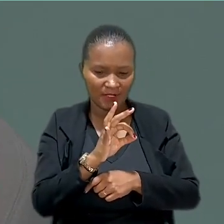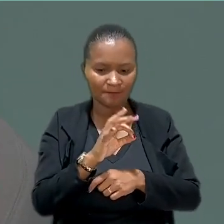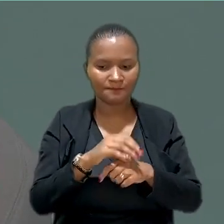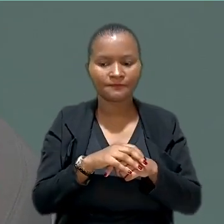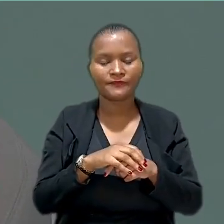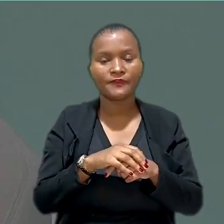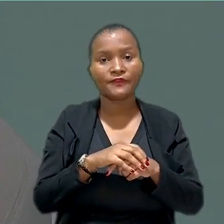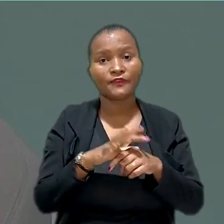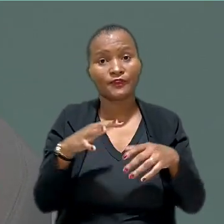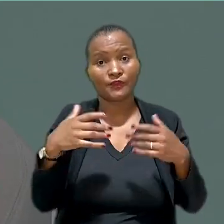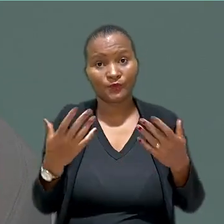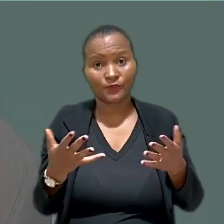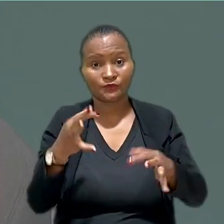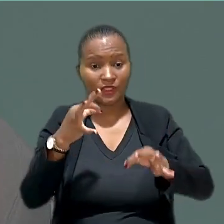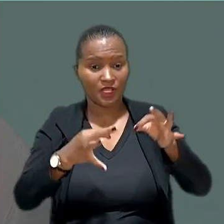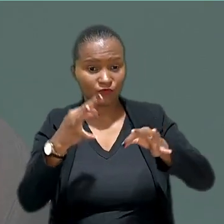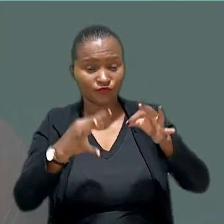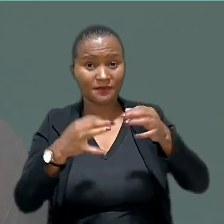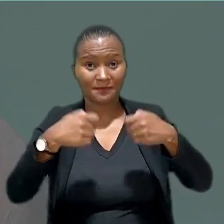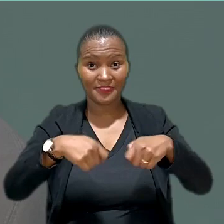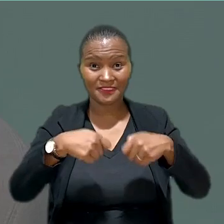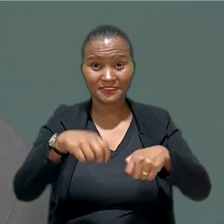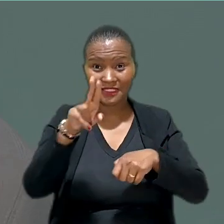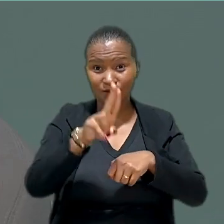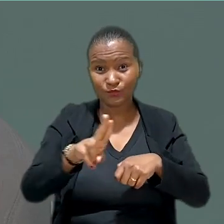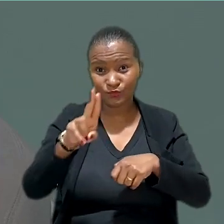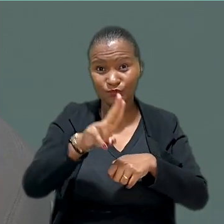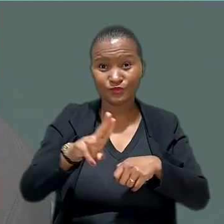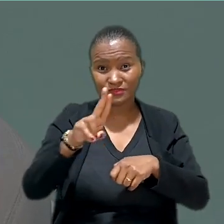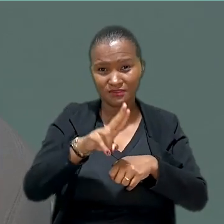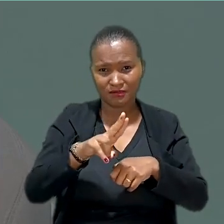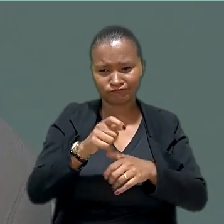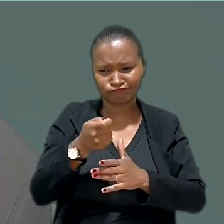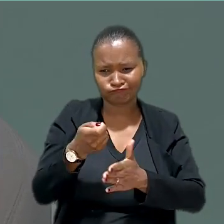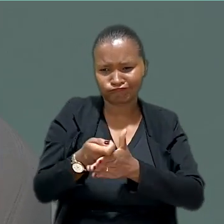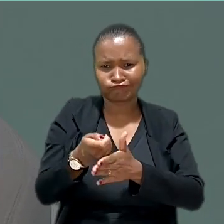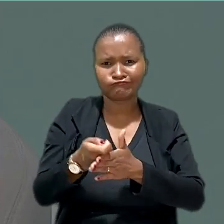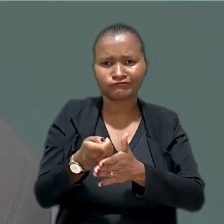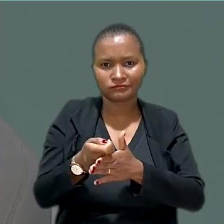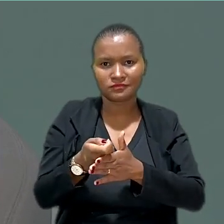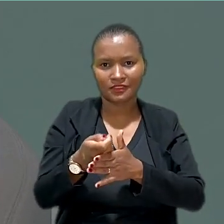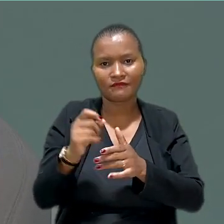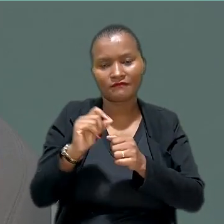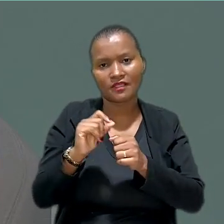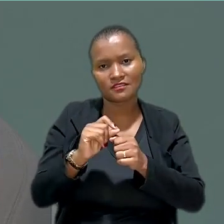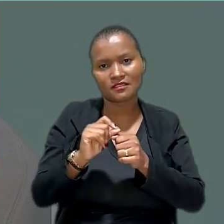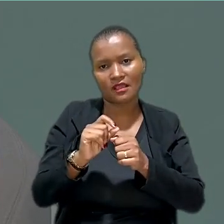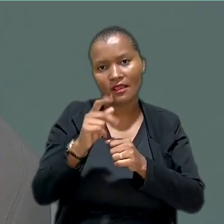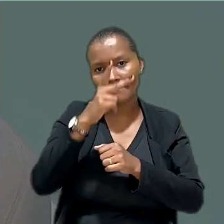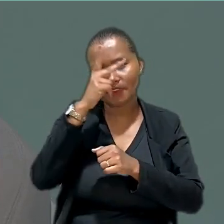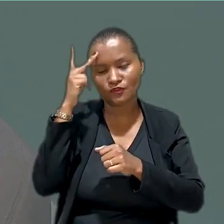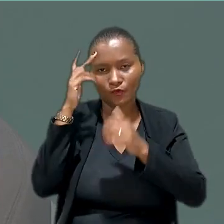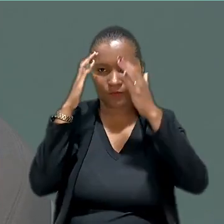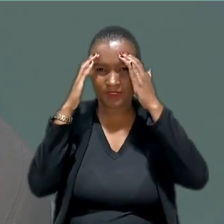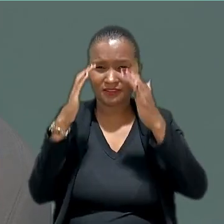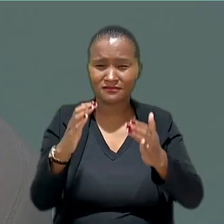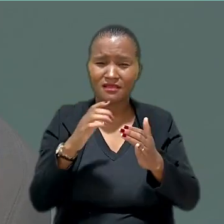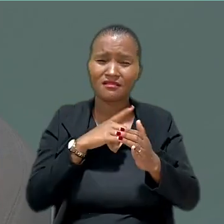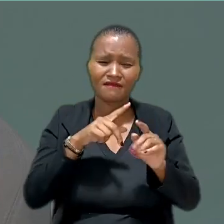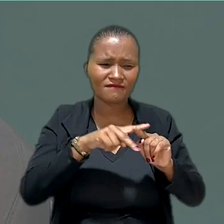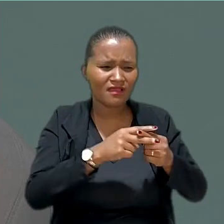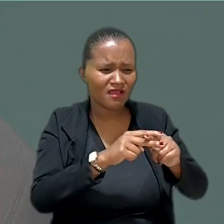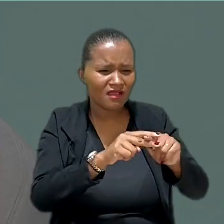Então, quando a Justiça tem que usar o seu aparato para fazer com que a decisão seja cumprida, há uma série